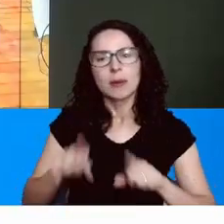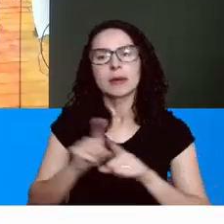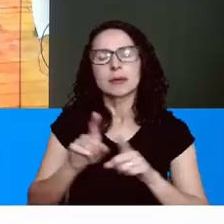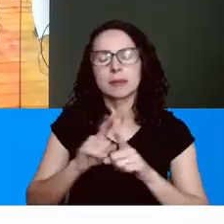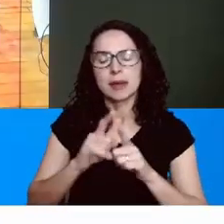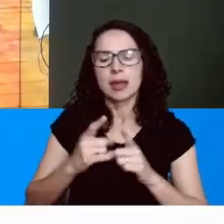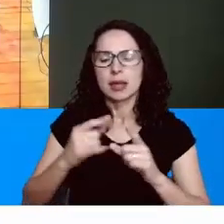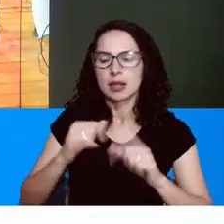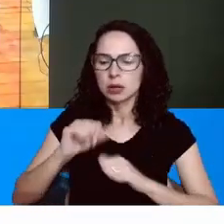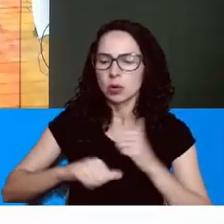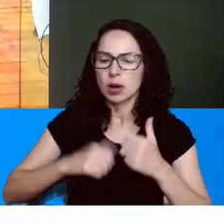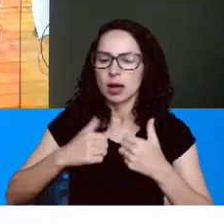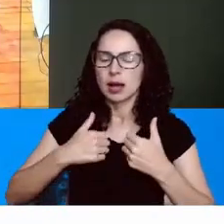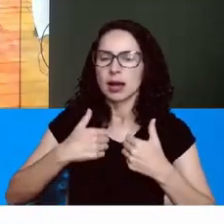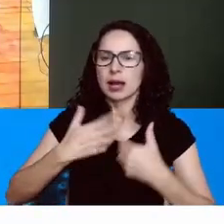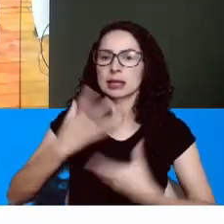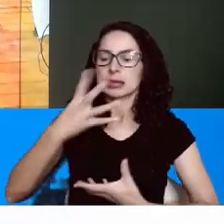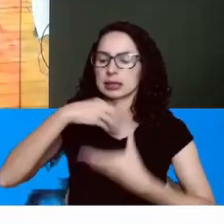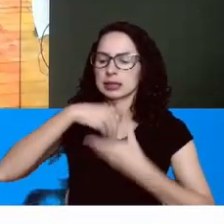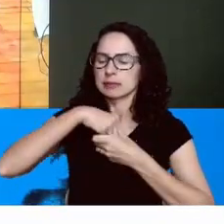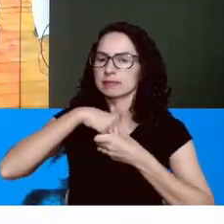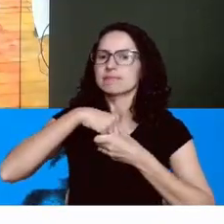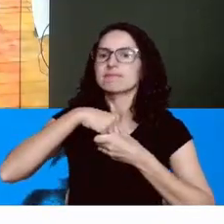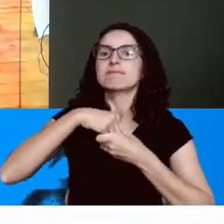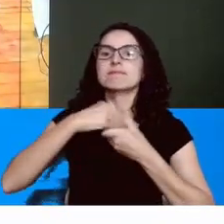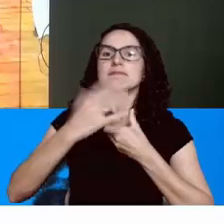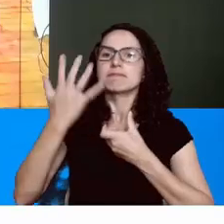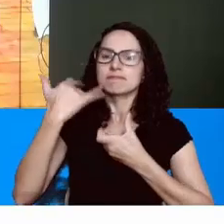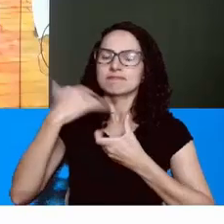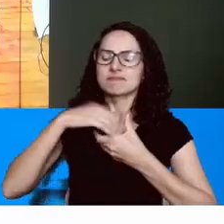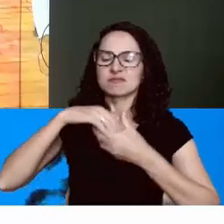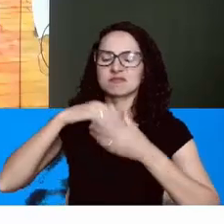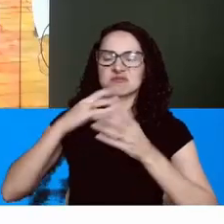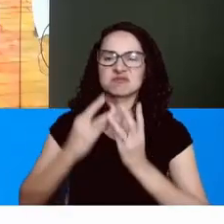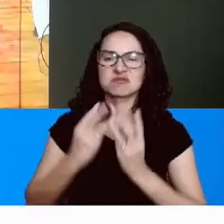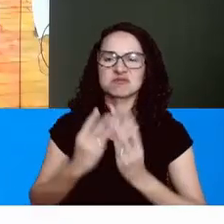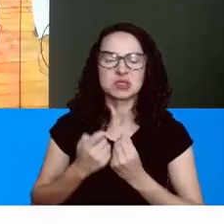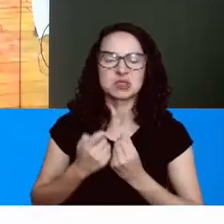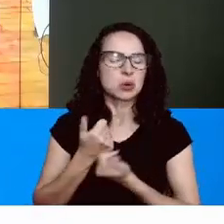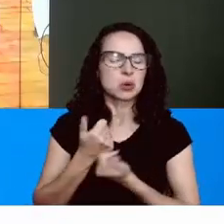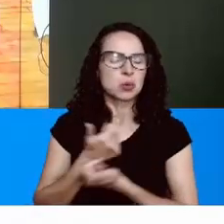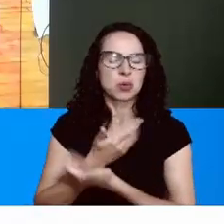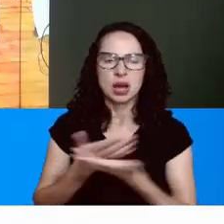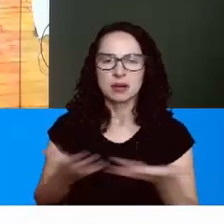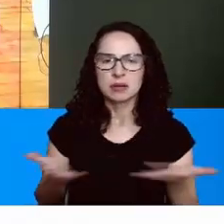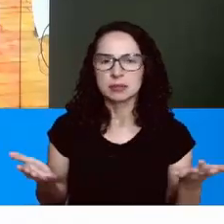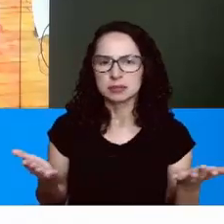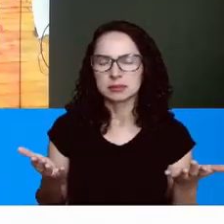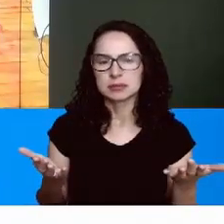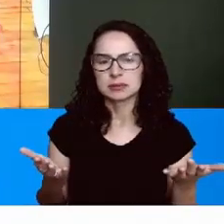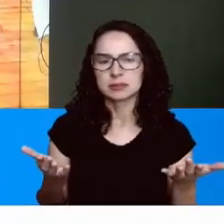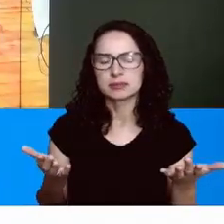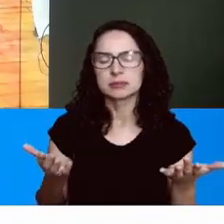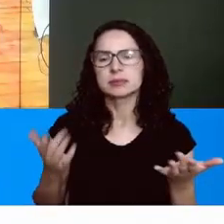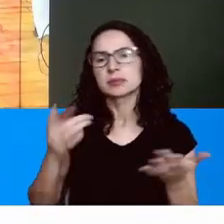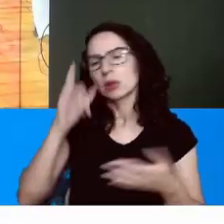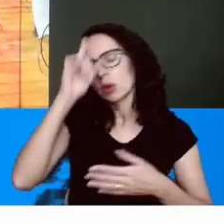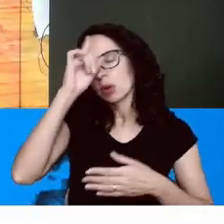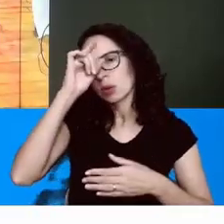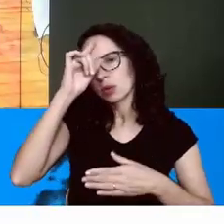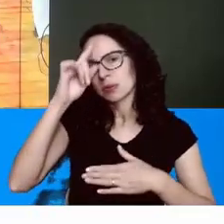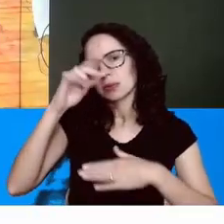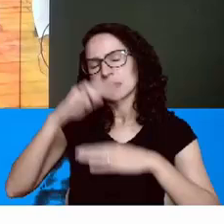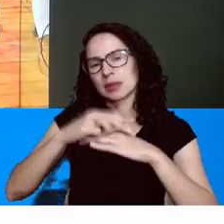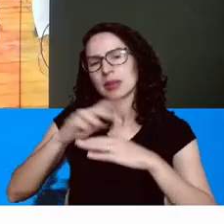alma que, em um momento, esteve à beira da destruição. Internado em um hospital de